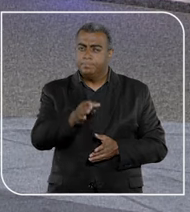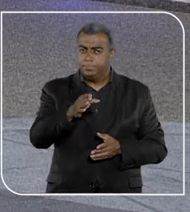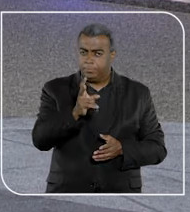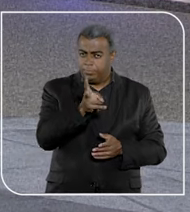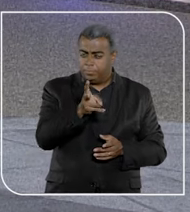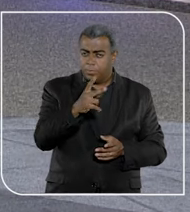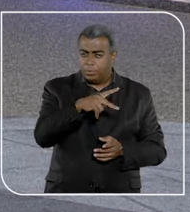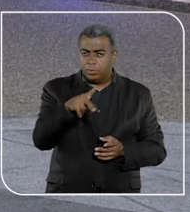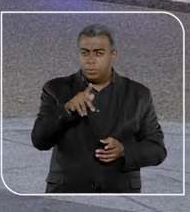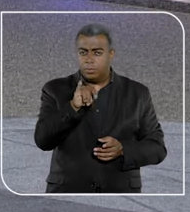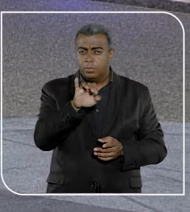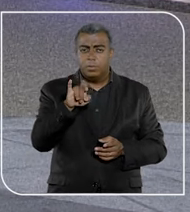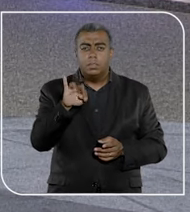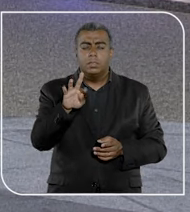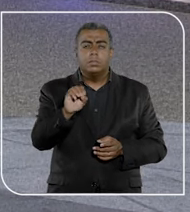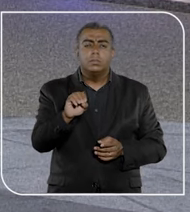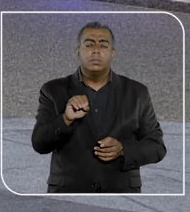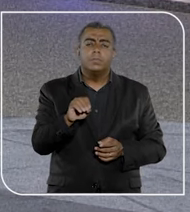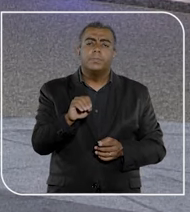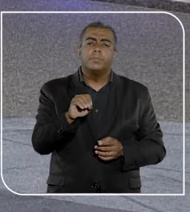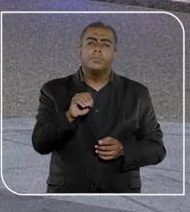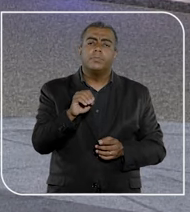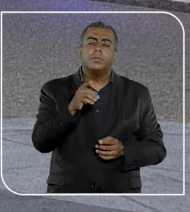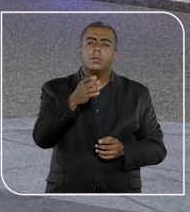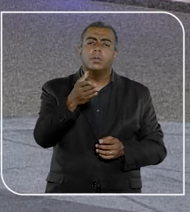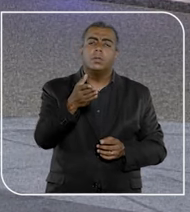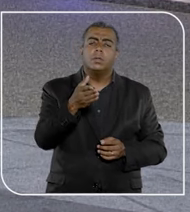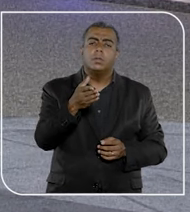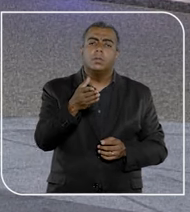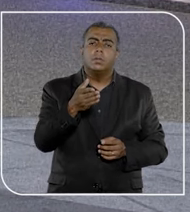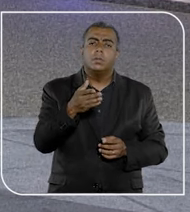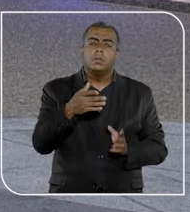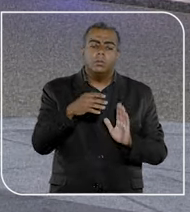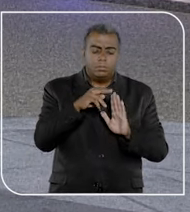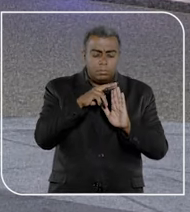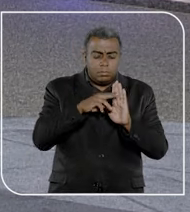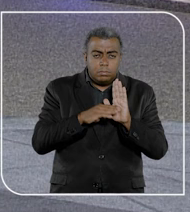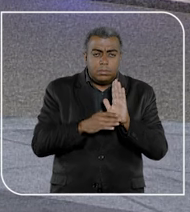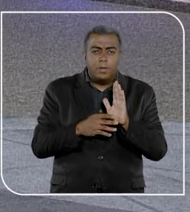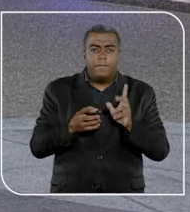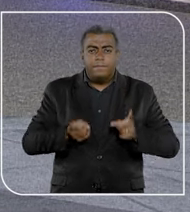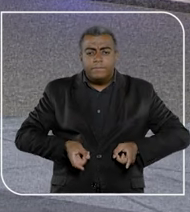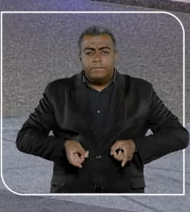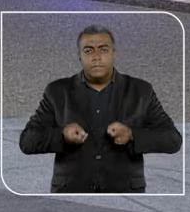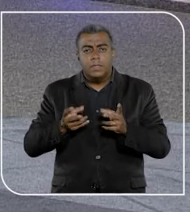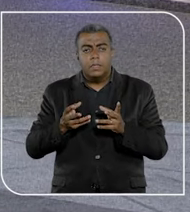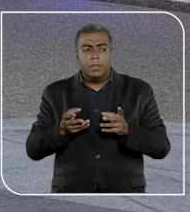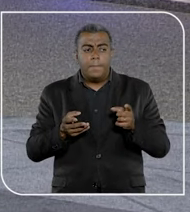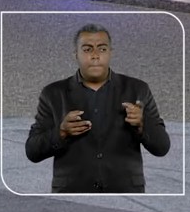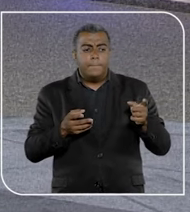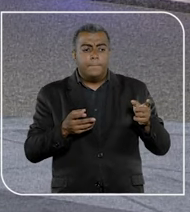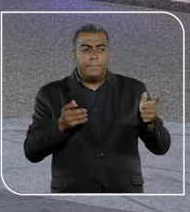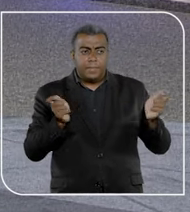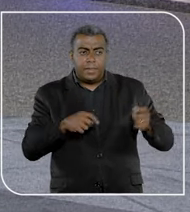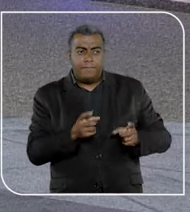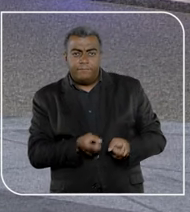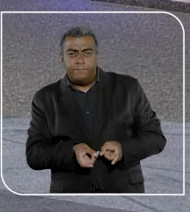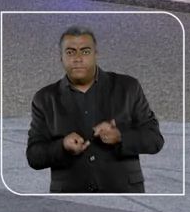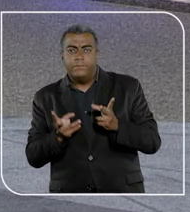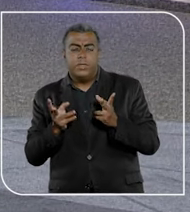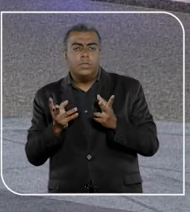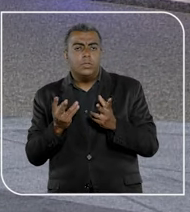Entendi. Ainda com você, professor Gilberto, eu queria saber quais são os requisitos legais essenciais para que um bem ele